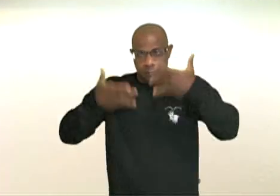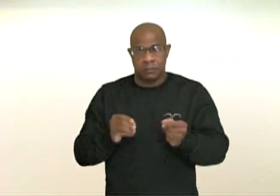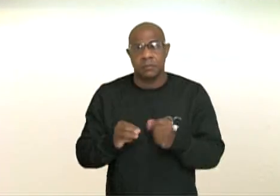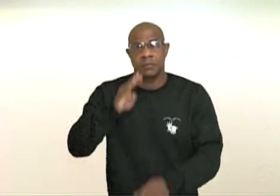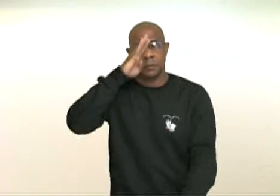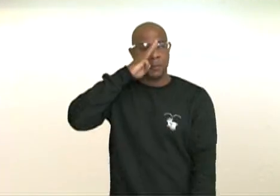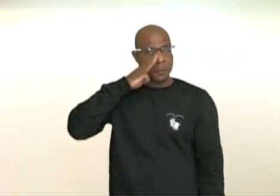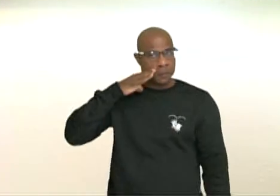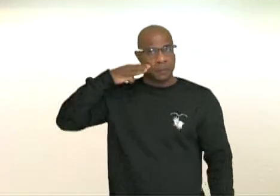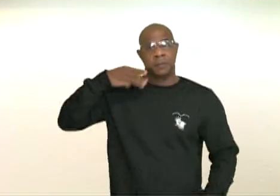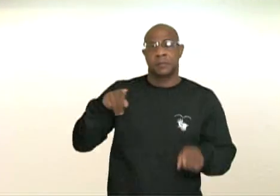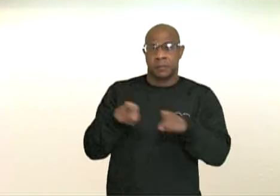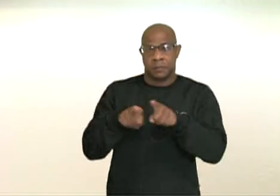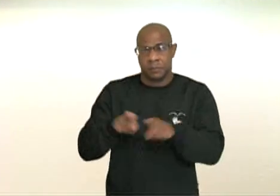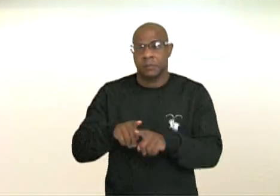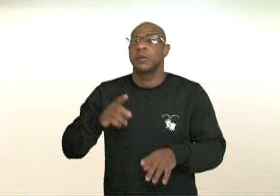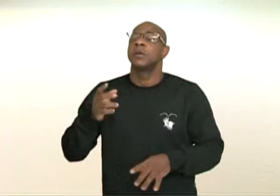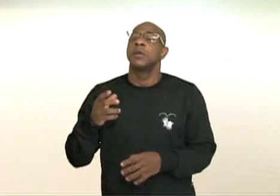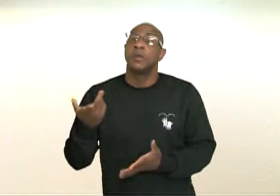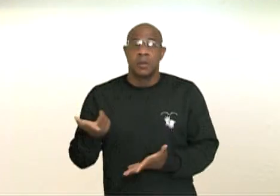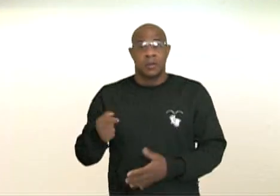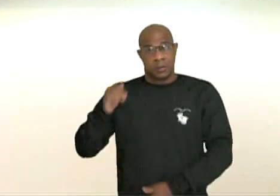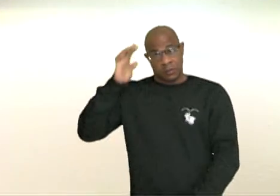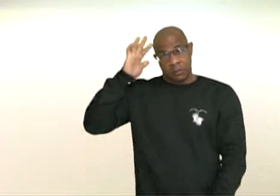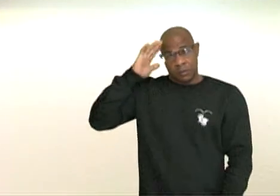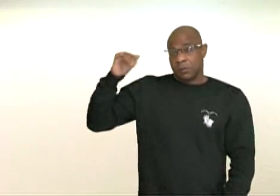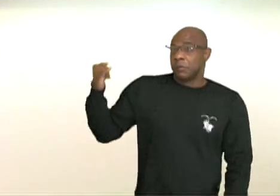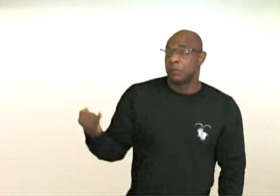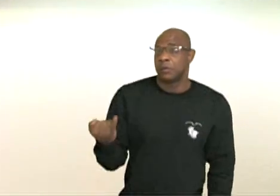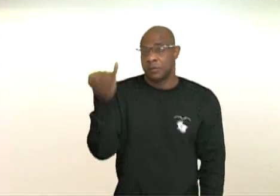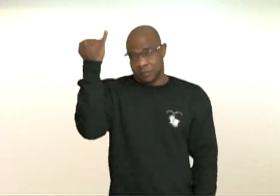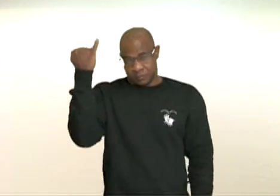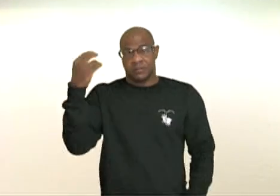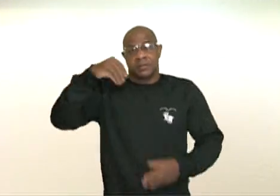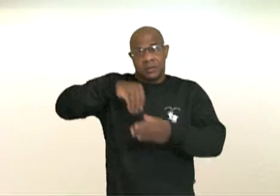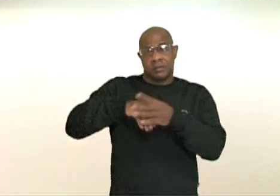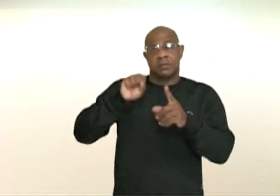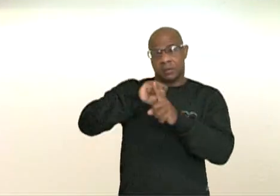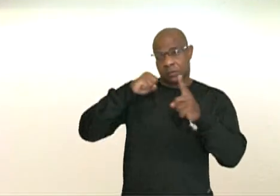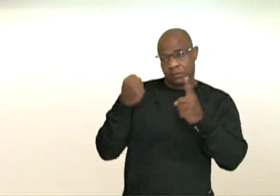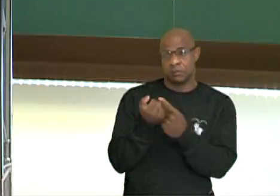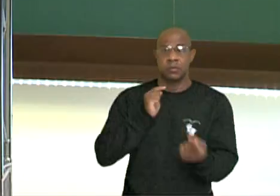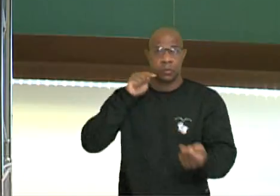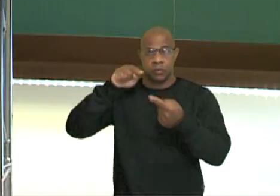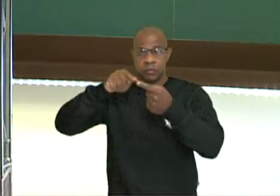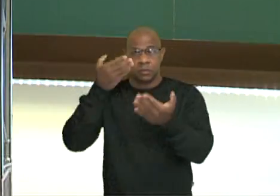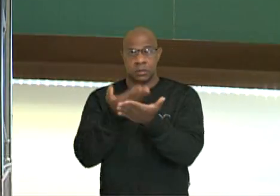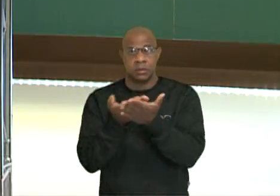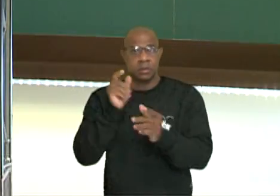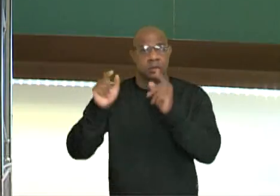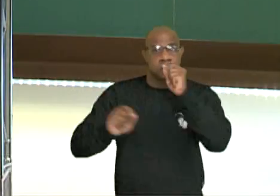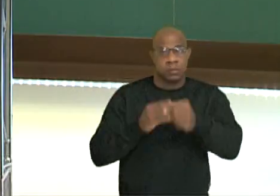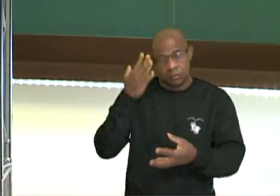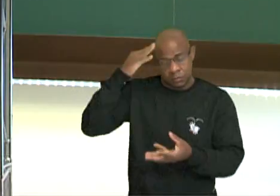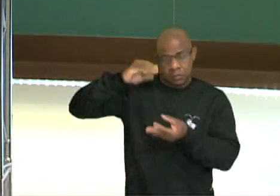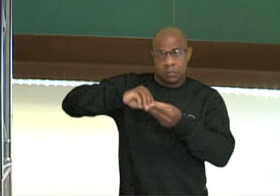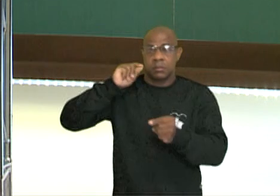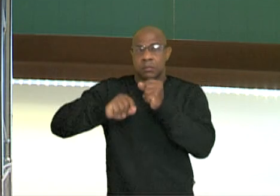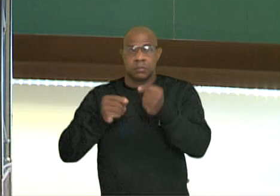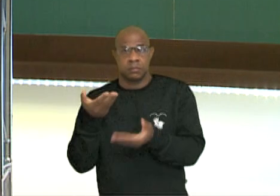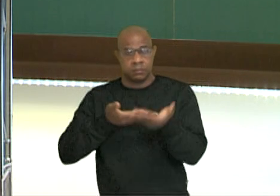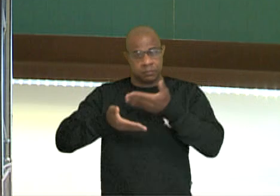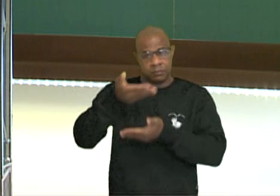autor super importante da sociologia. Então, bora lá! Qual que é o nosso objetivo dessa aula? É compreender as relações